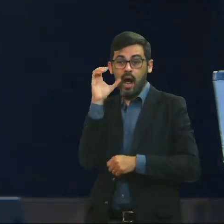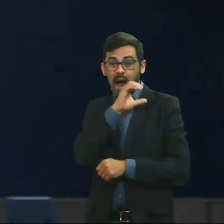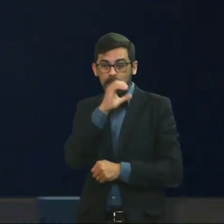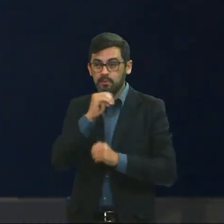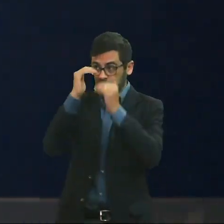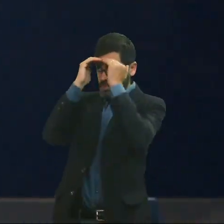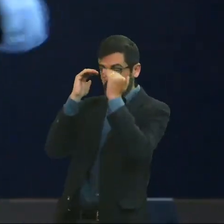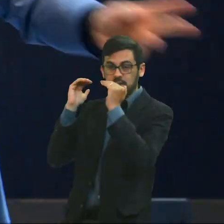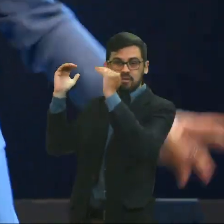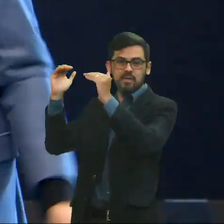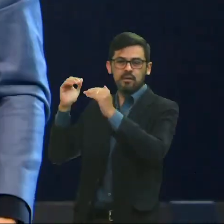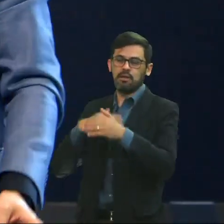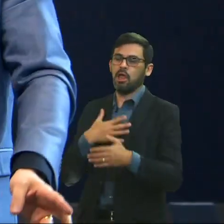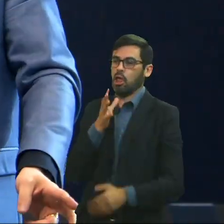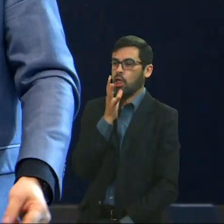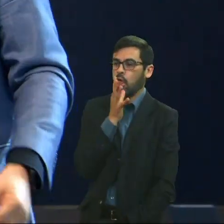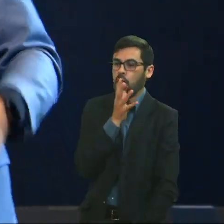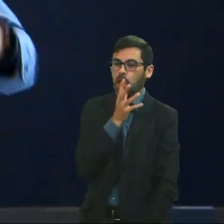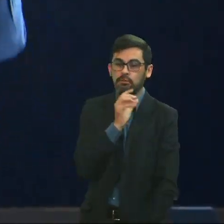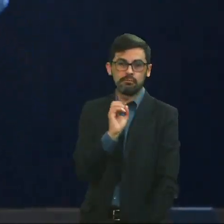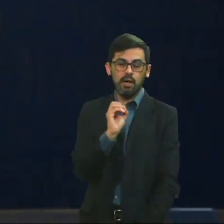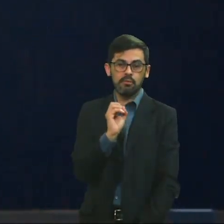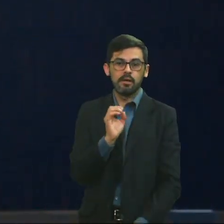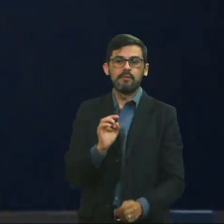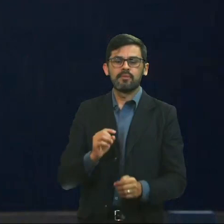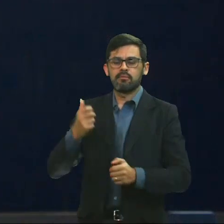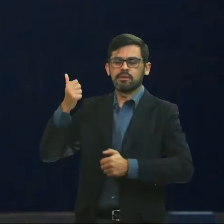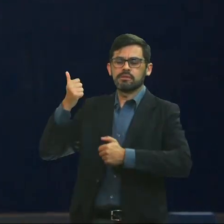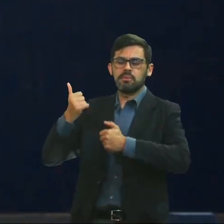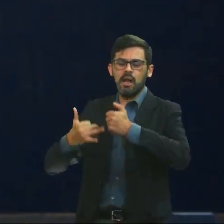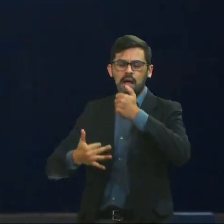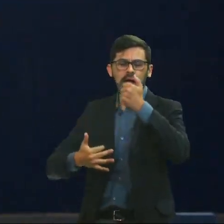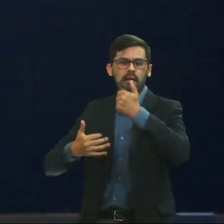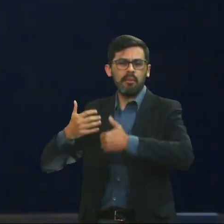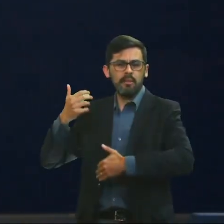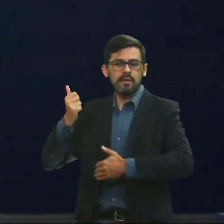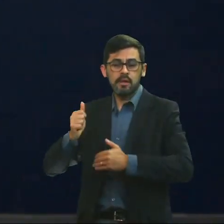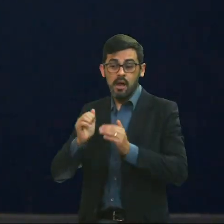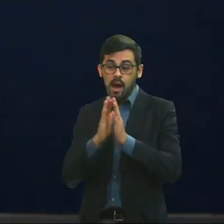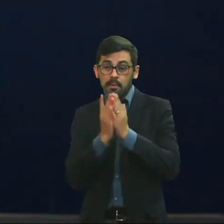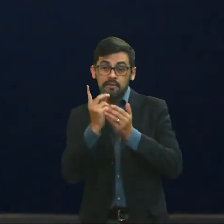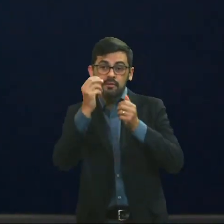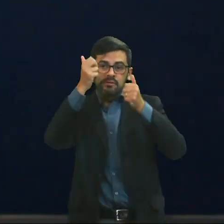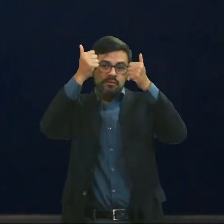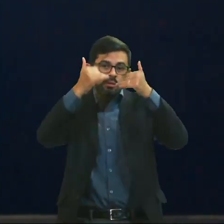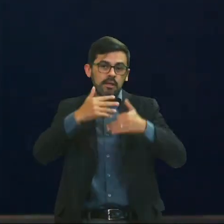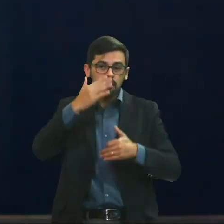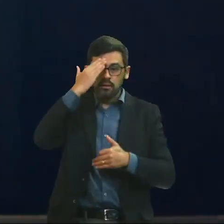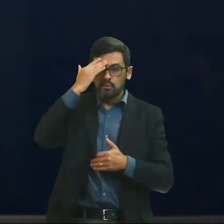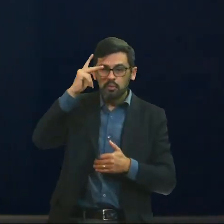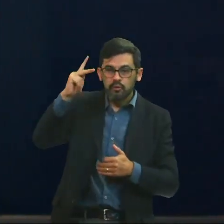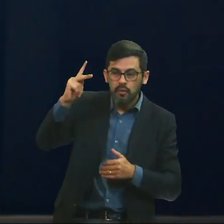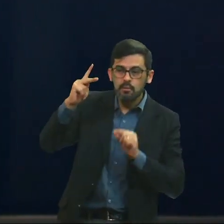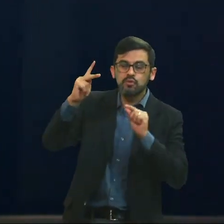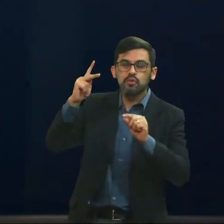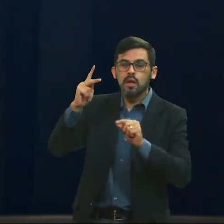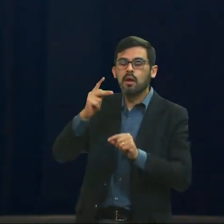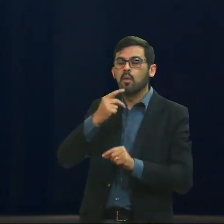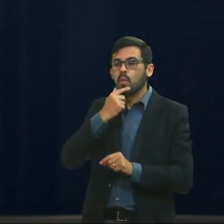obedecer. Não fica enrolando. E aí eu fui falando de desperdício. A Bíblia diz em Provérbios que o